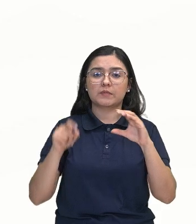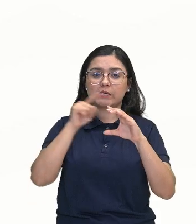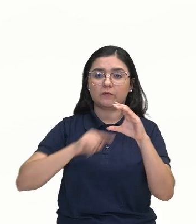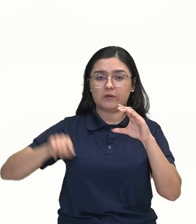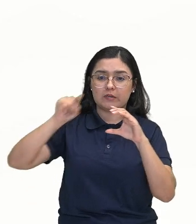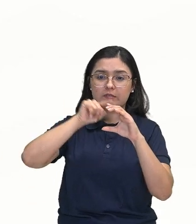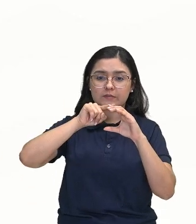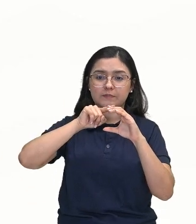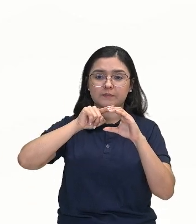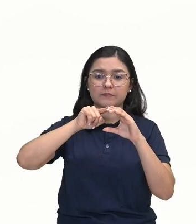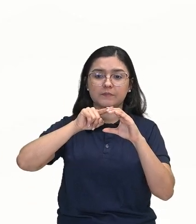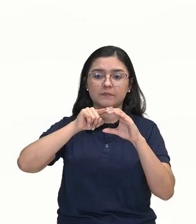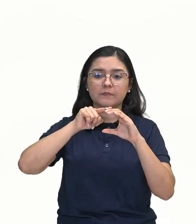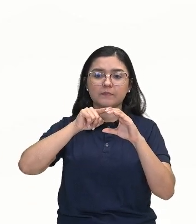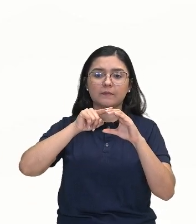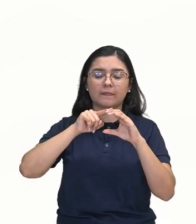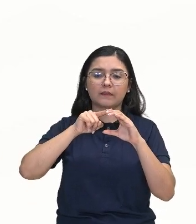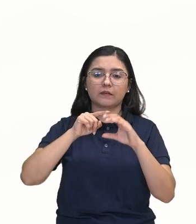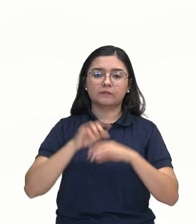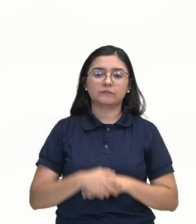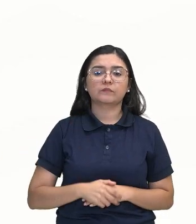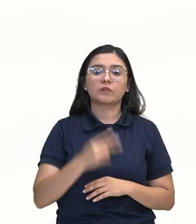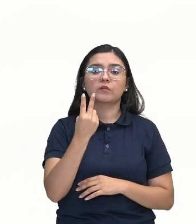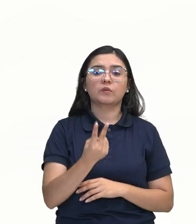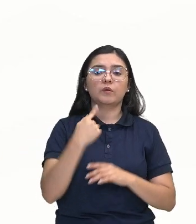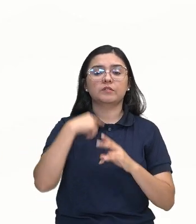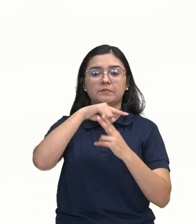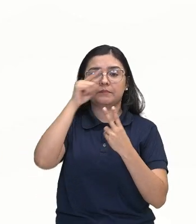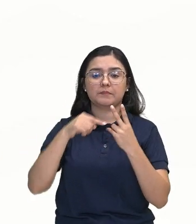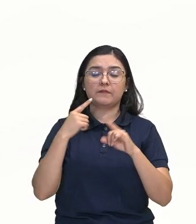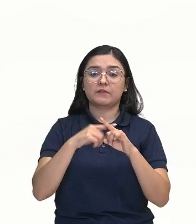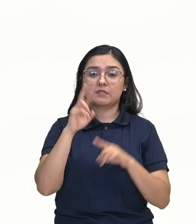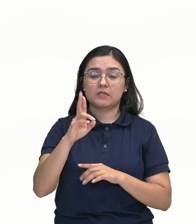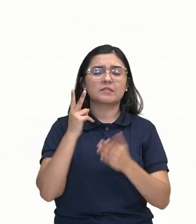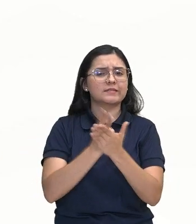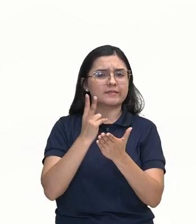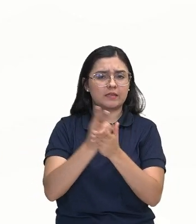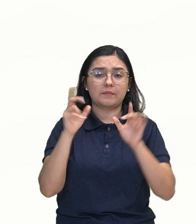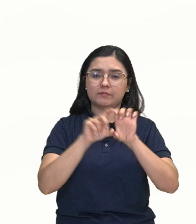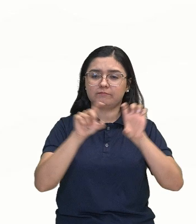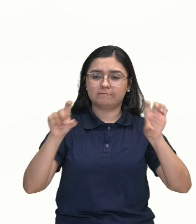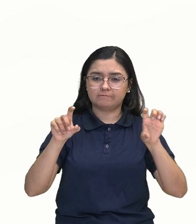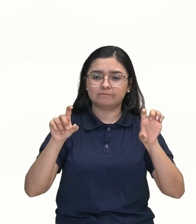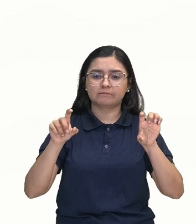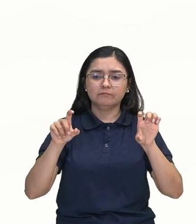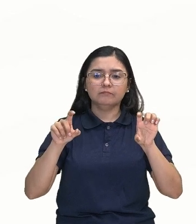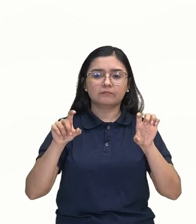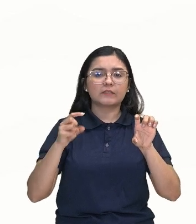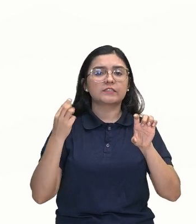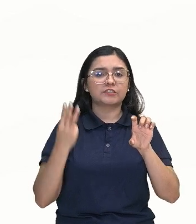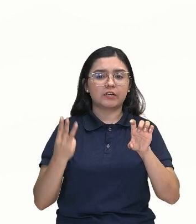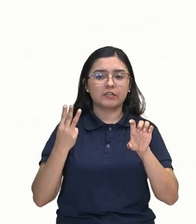tá legal? 2π vezes r, tá bom? Sempre será o produto entre esses